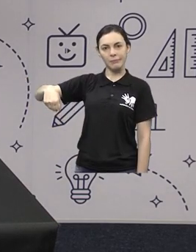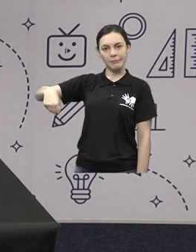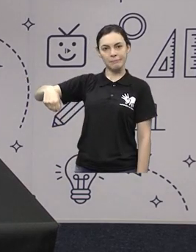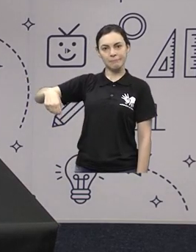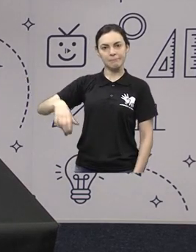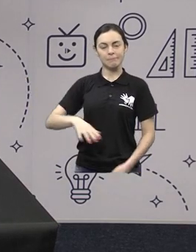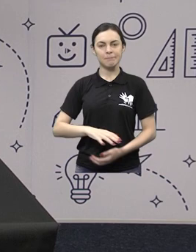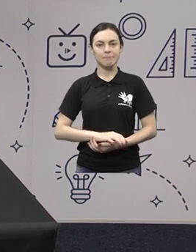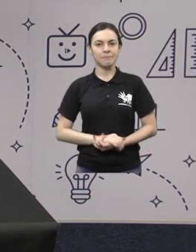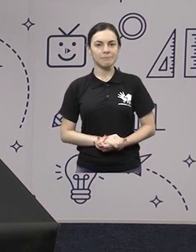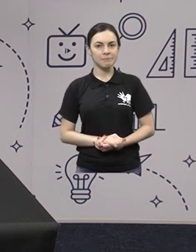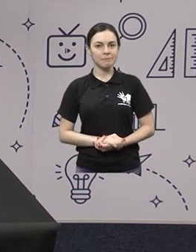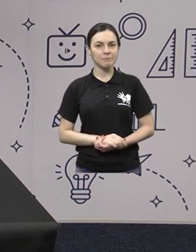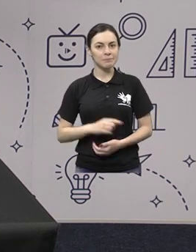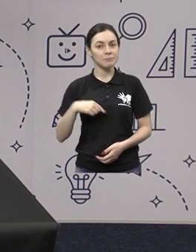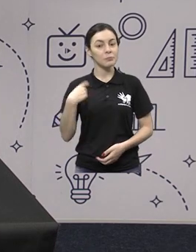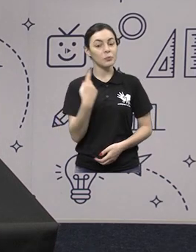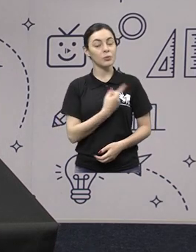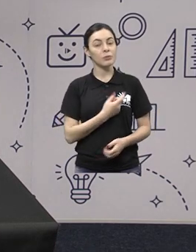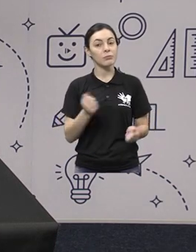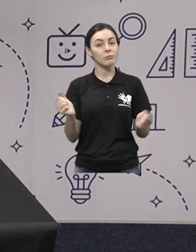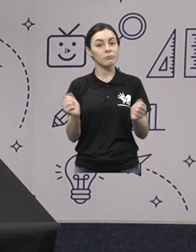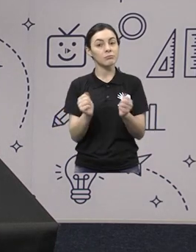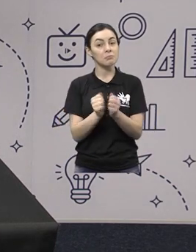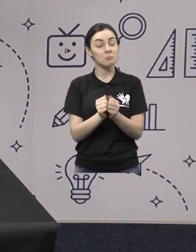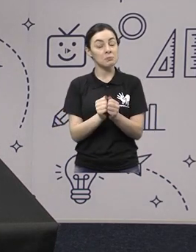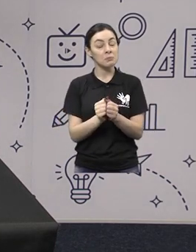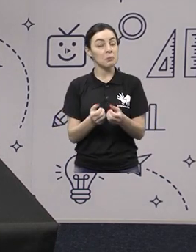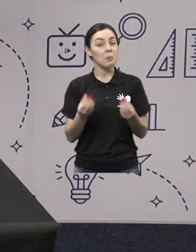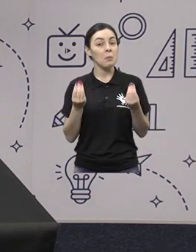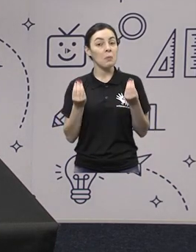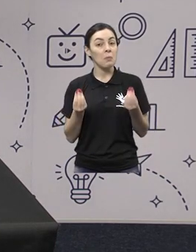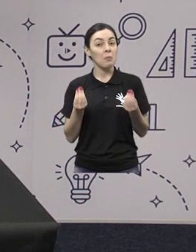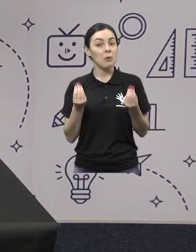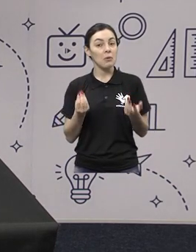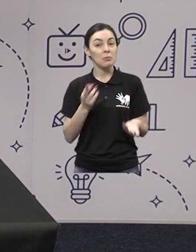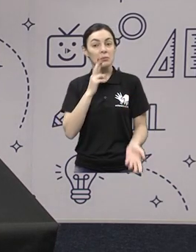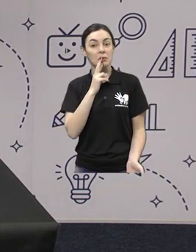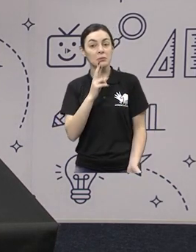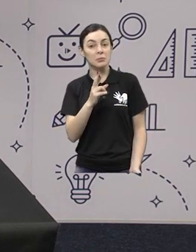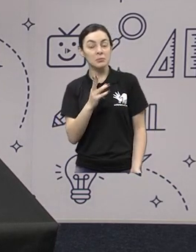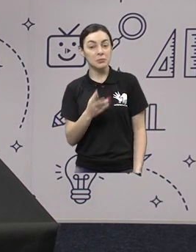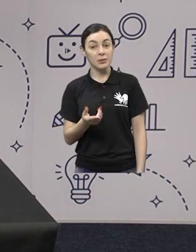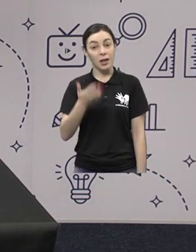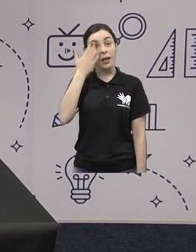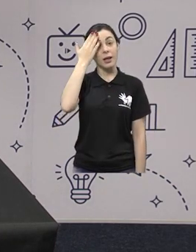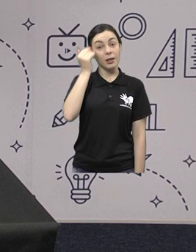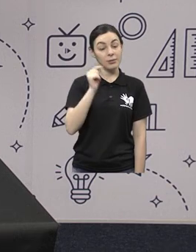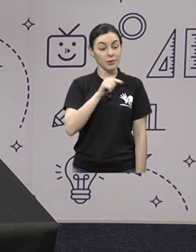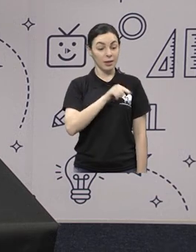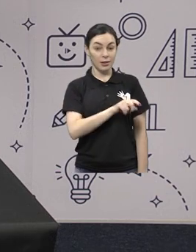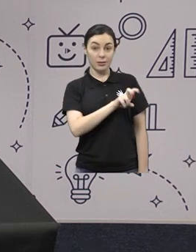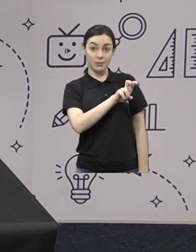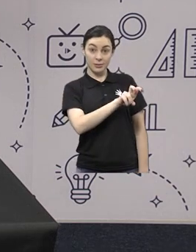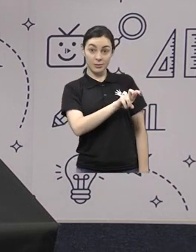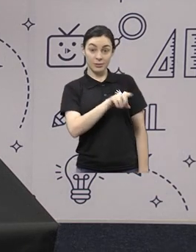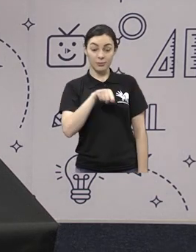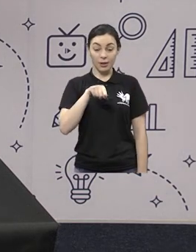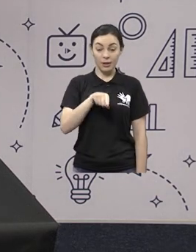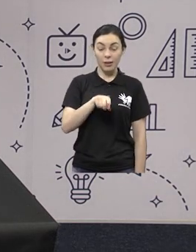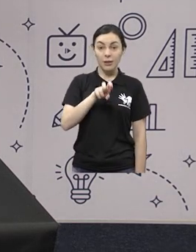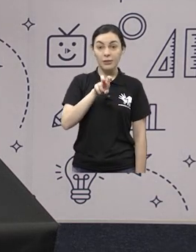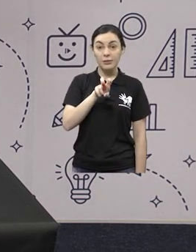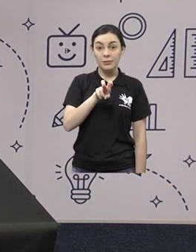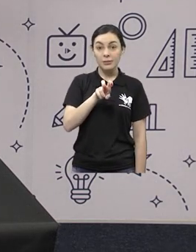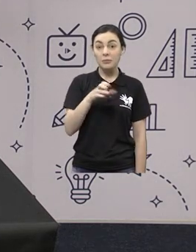todos juntos na terceira cesta. Nós vamos juntar. Como será que vai ficar? Se eu já sei que aqui tem